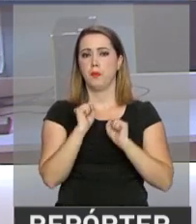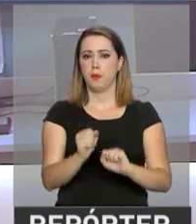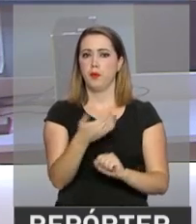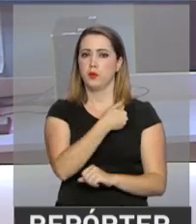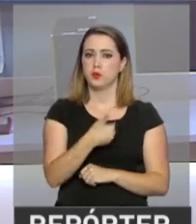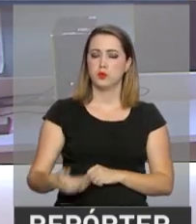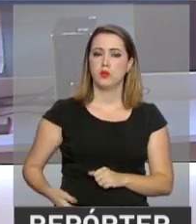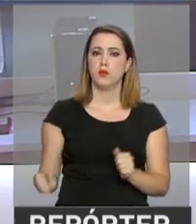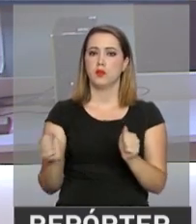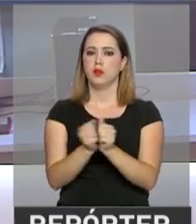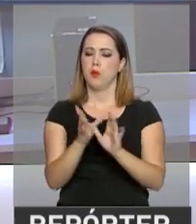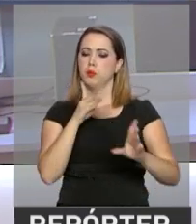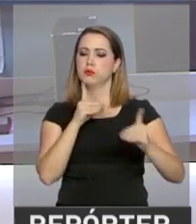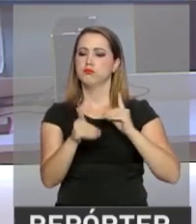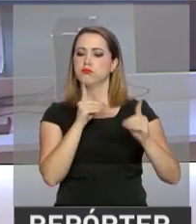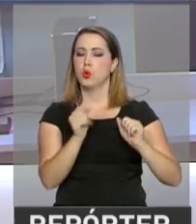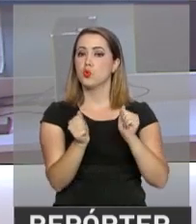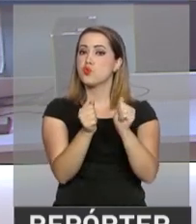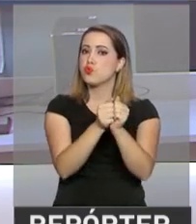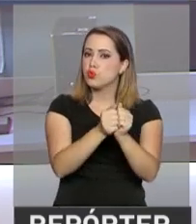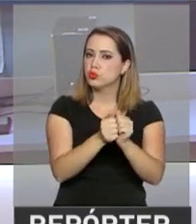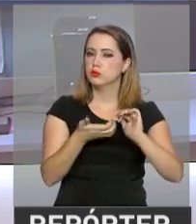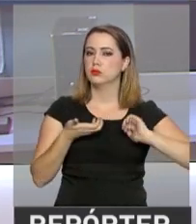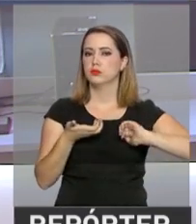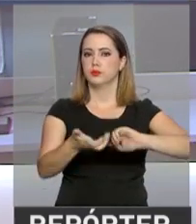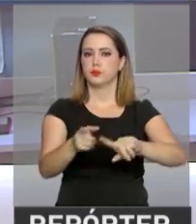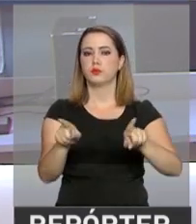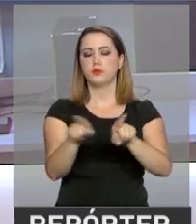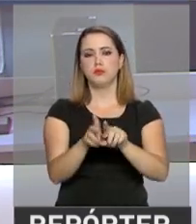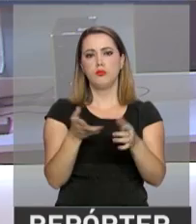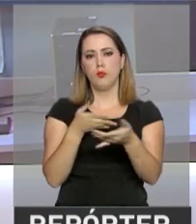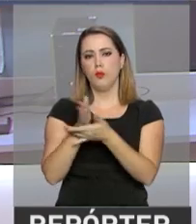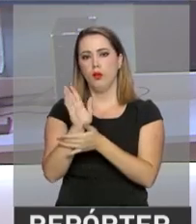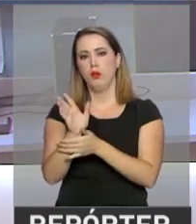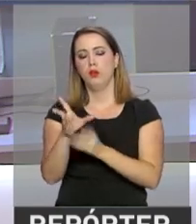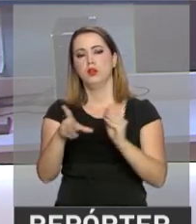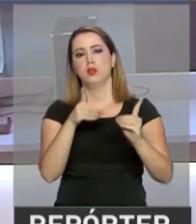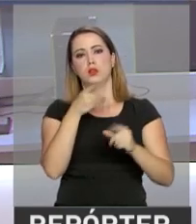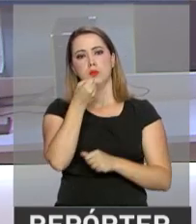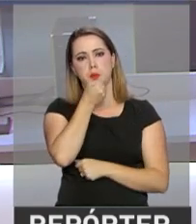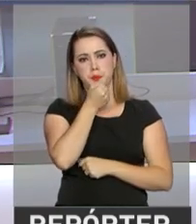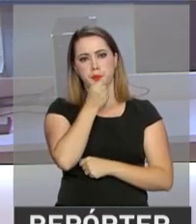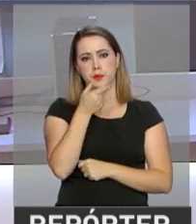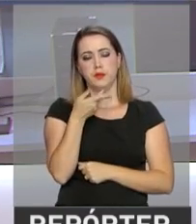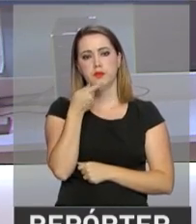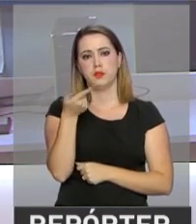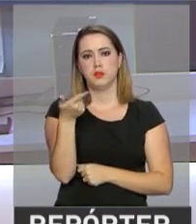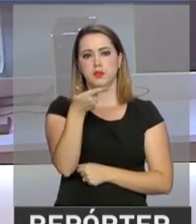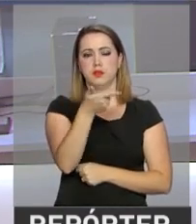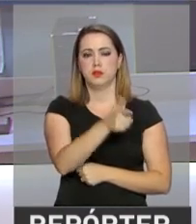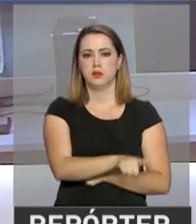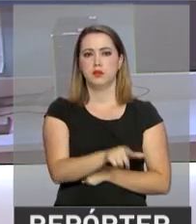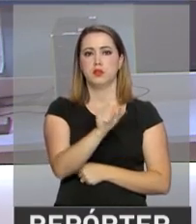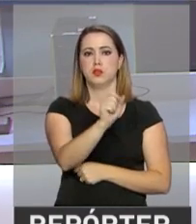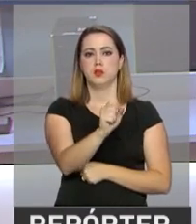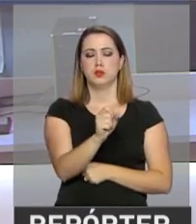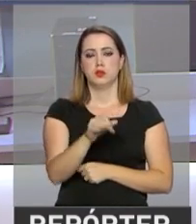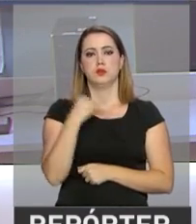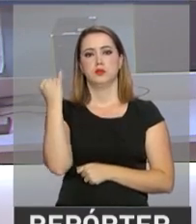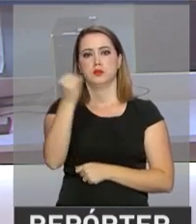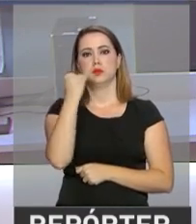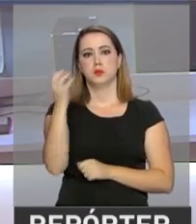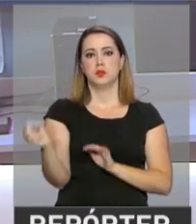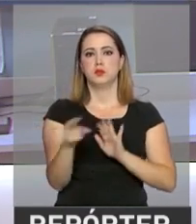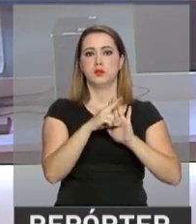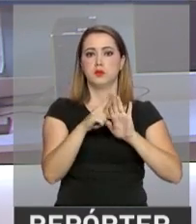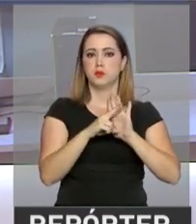com o legislativo. O presidente também aproveitou o discurso para reafirmar a importância da Previdência, que se não for